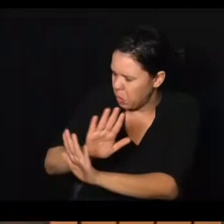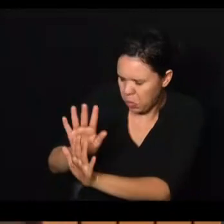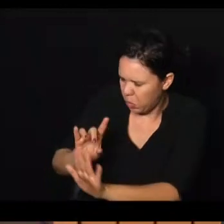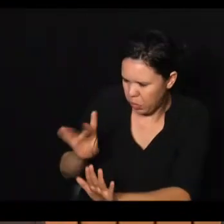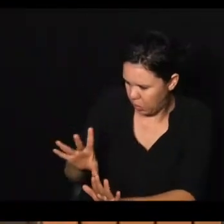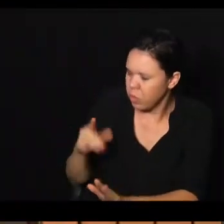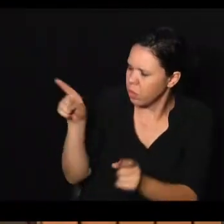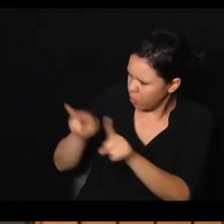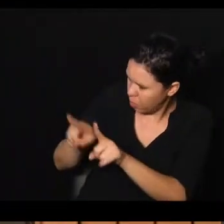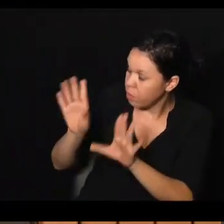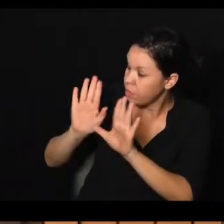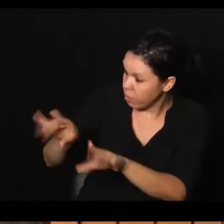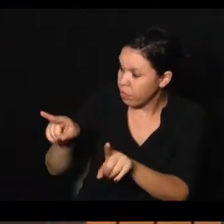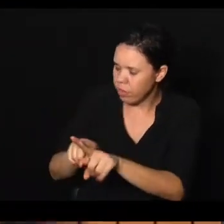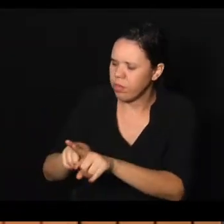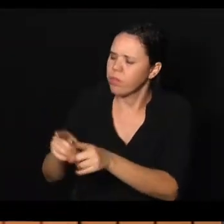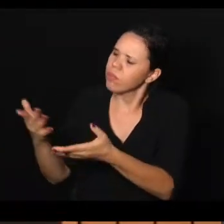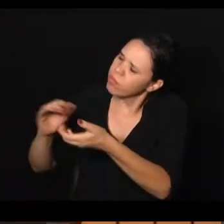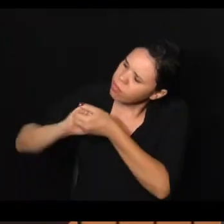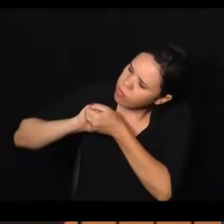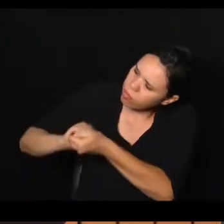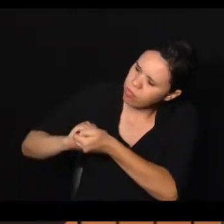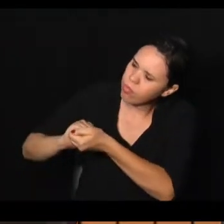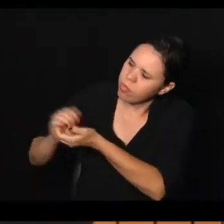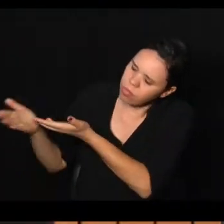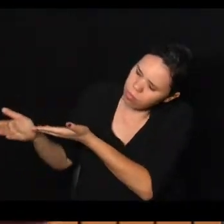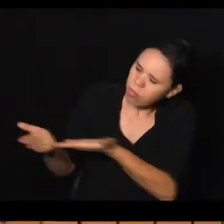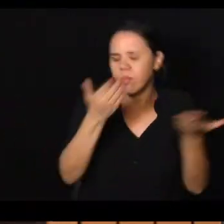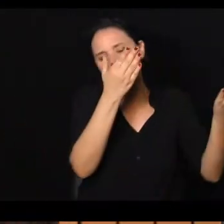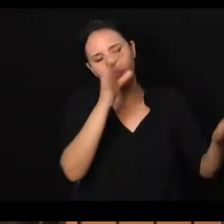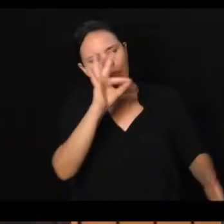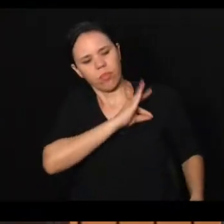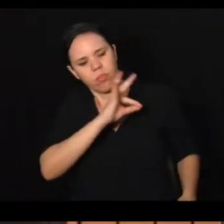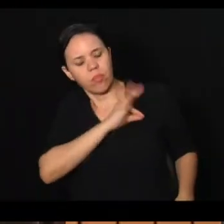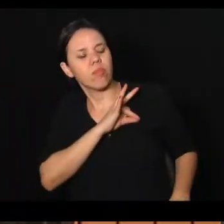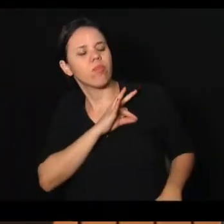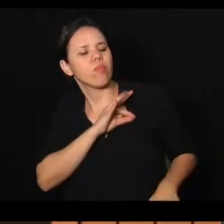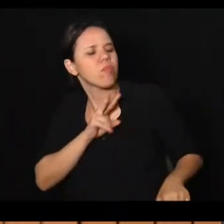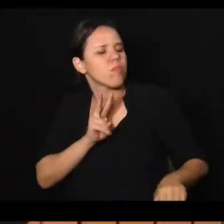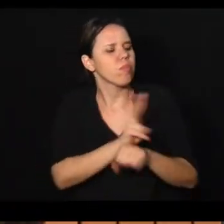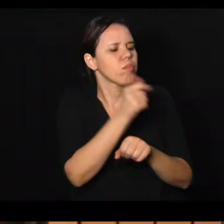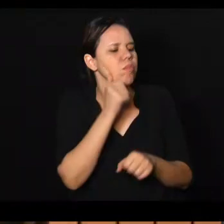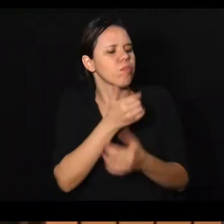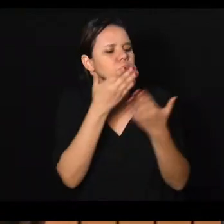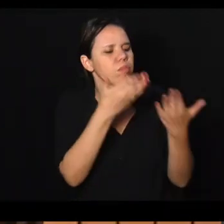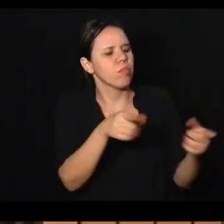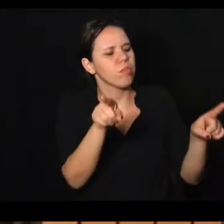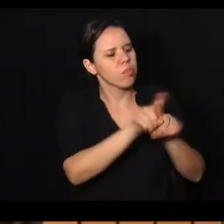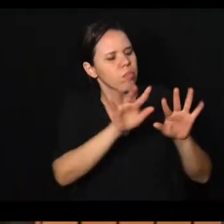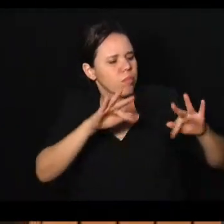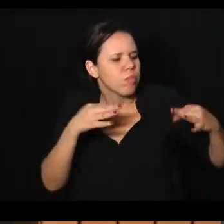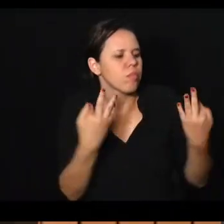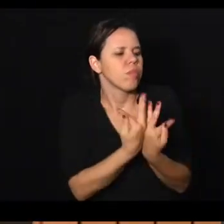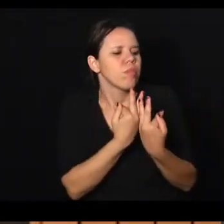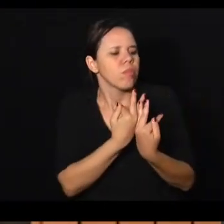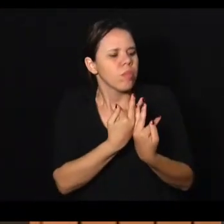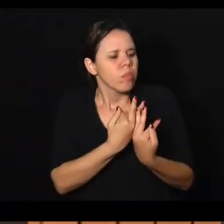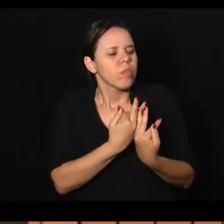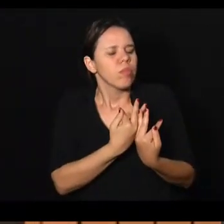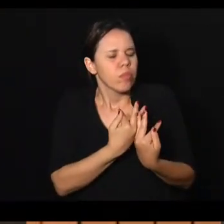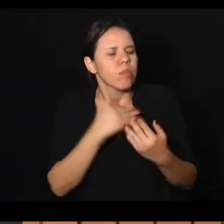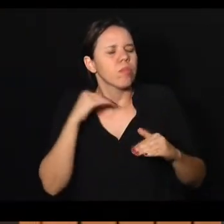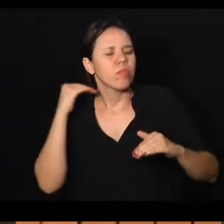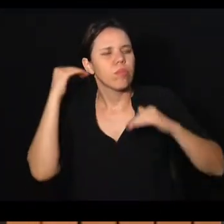mulher, mas pegar essa mulher pelo braço, levar para a delegacia, proteger essa mulher e proteger esta família. Mas além